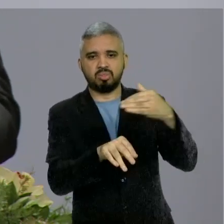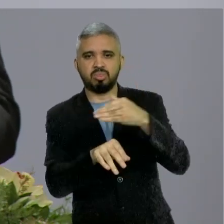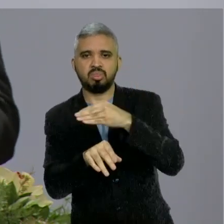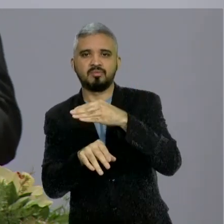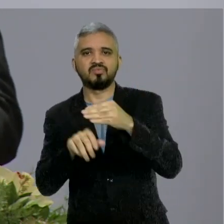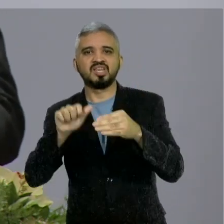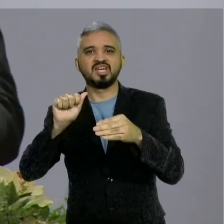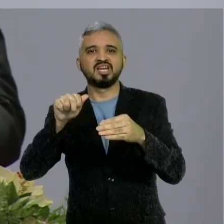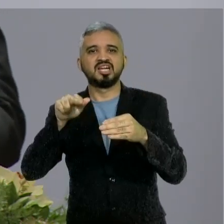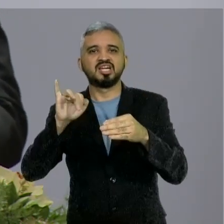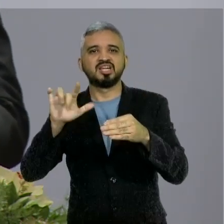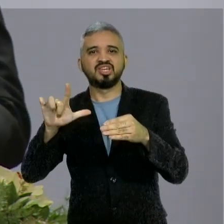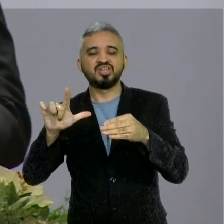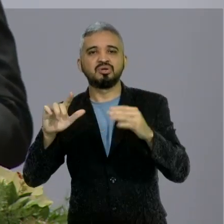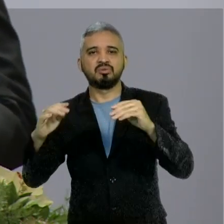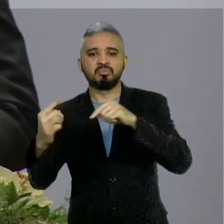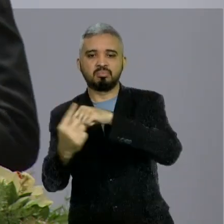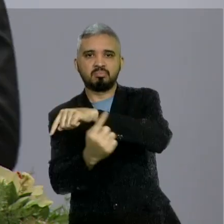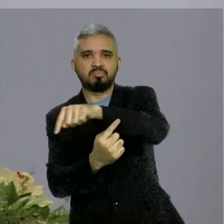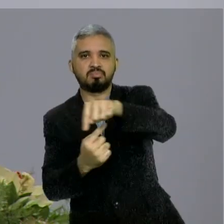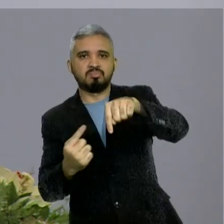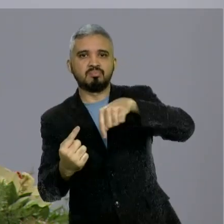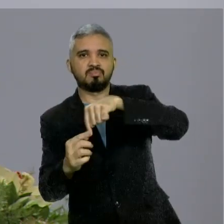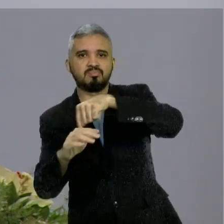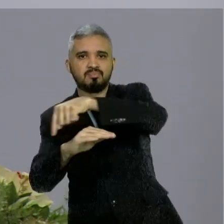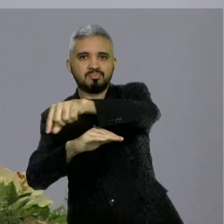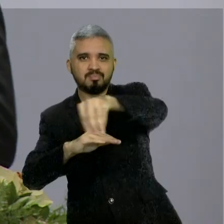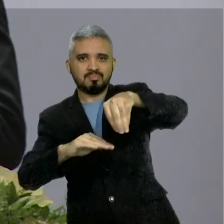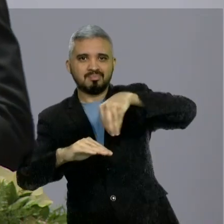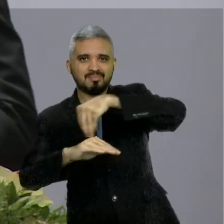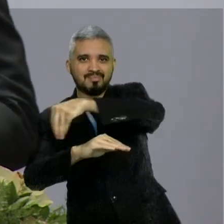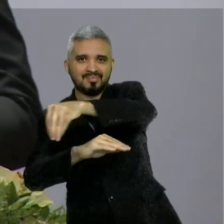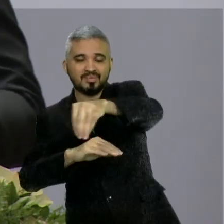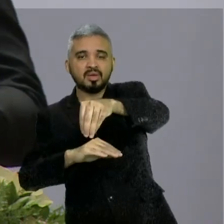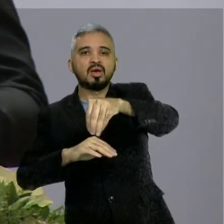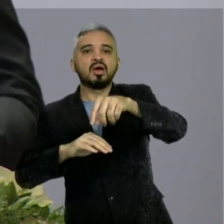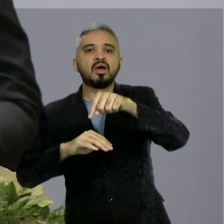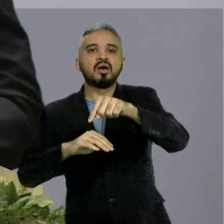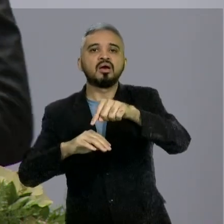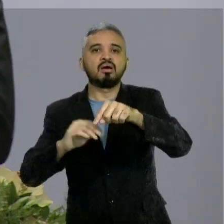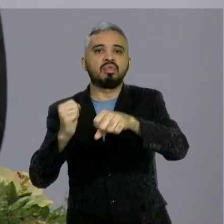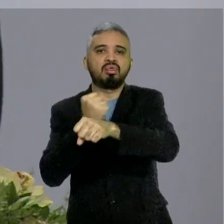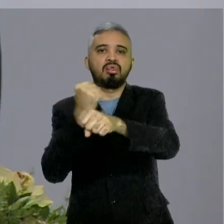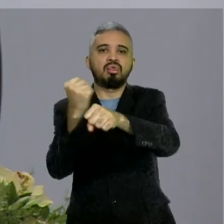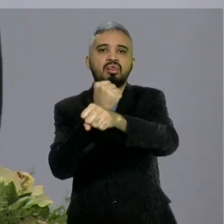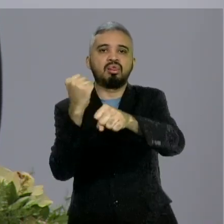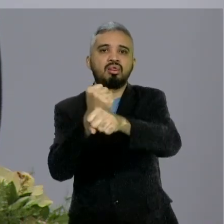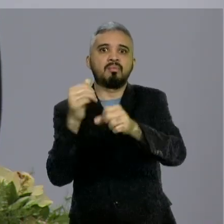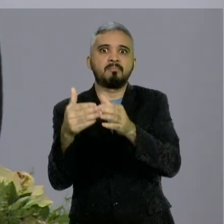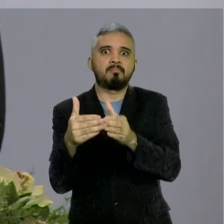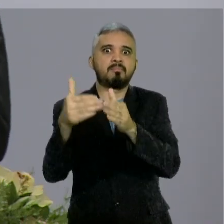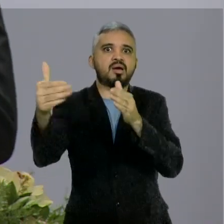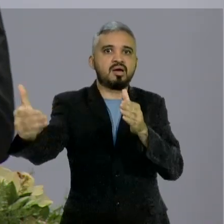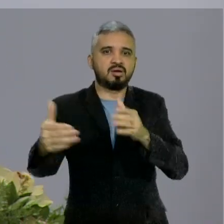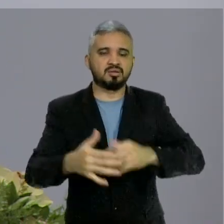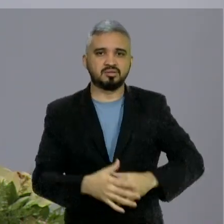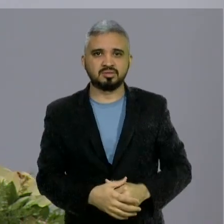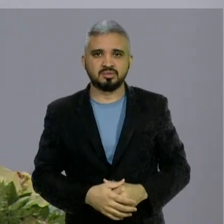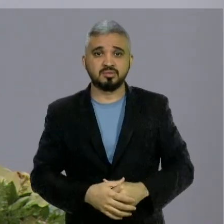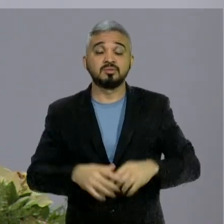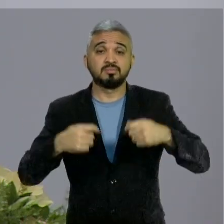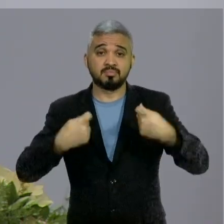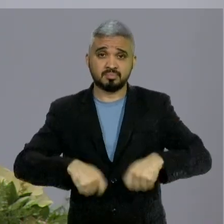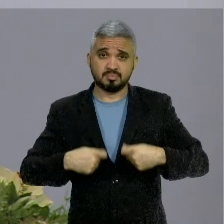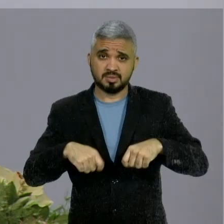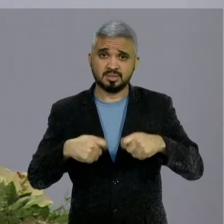começar um plano um projeto eu tenho que saber o resultado dele eu tenho parâmetros objetivos para mensurar e a Prefeitura